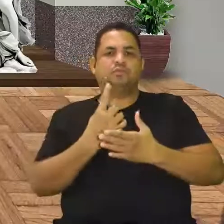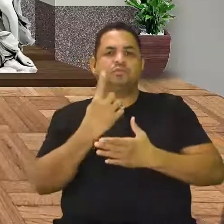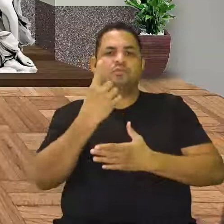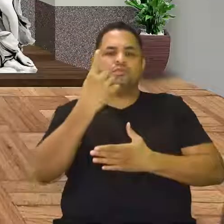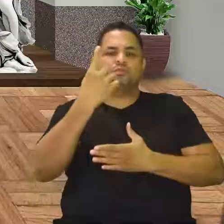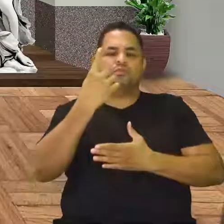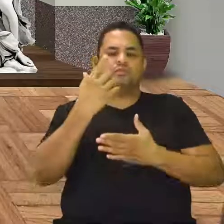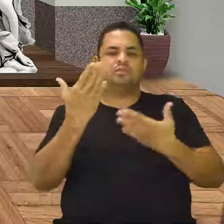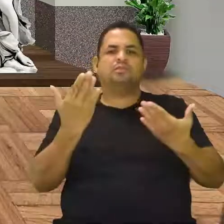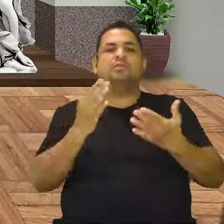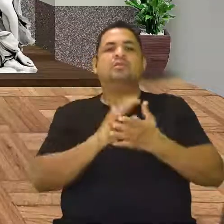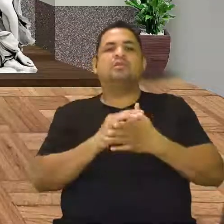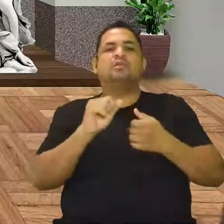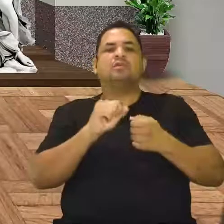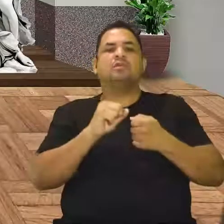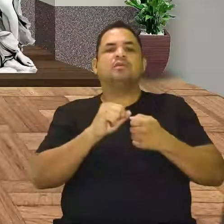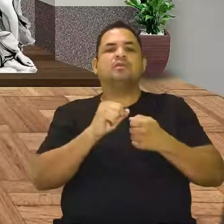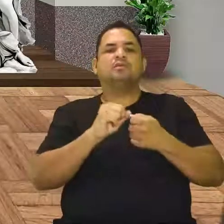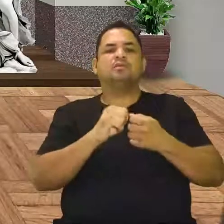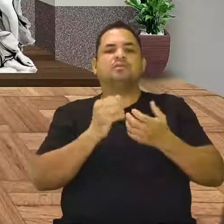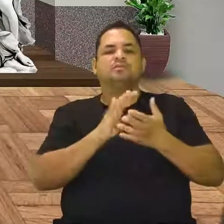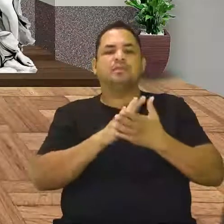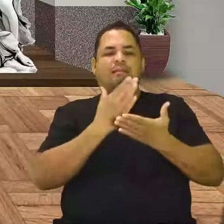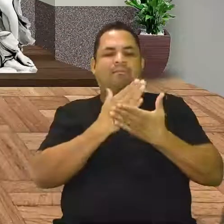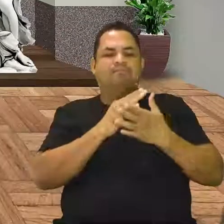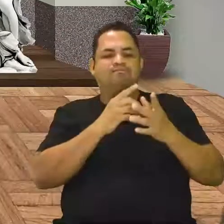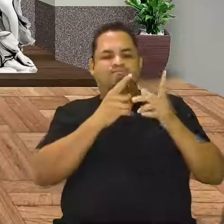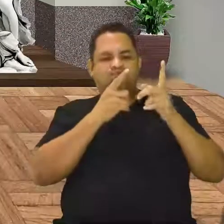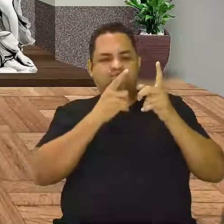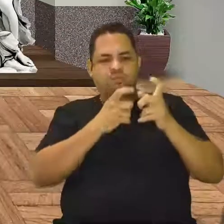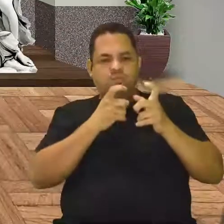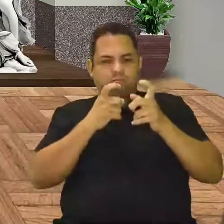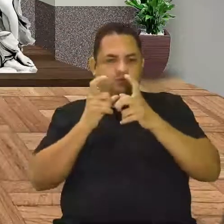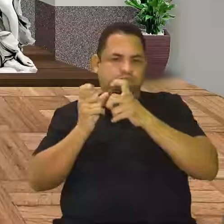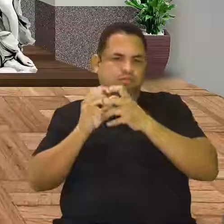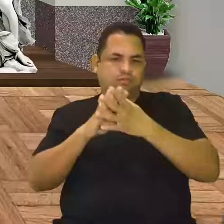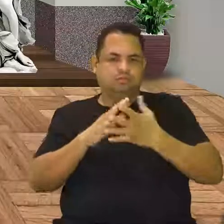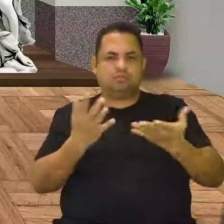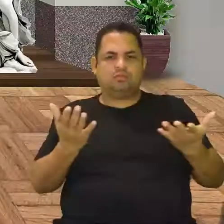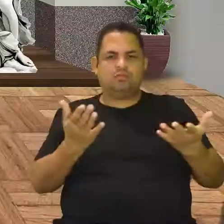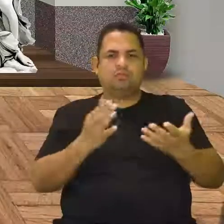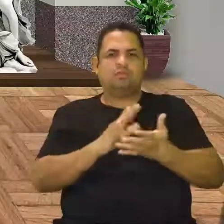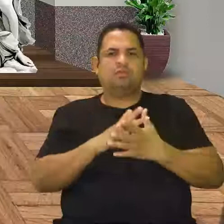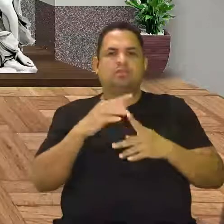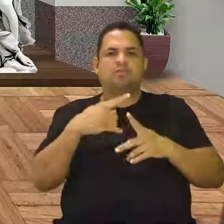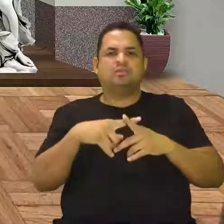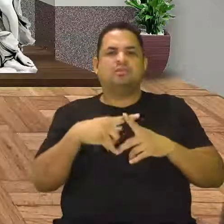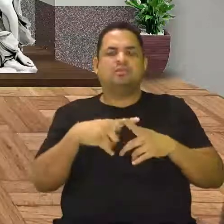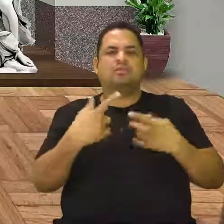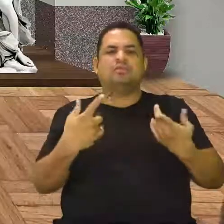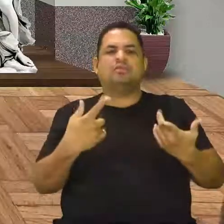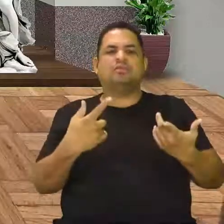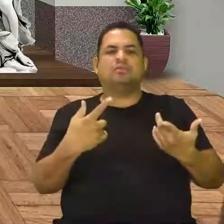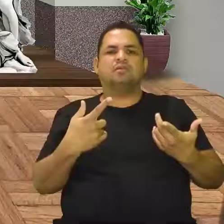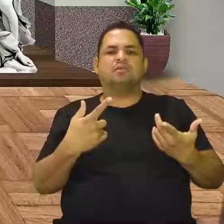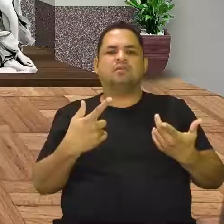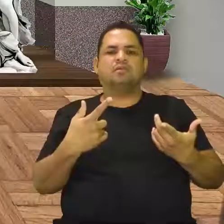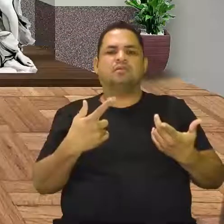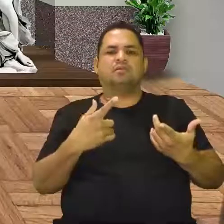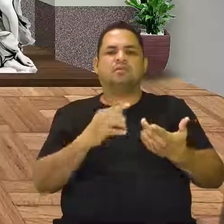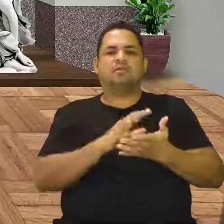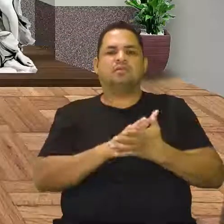que eles fazem acaba destruindo explodido helicóptero porque diz que fez ou